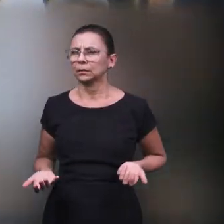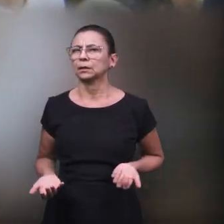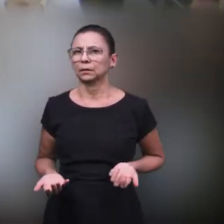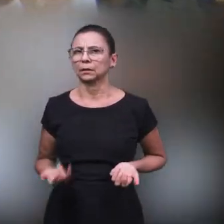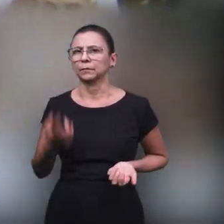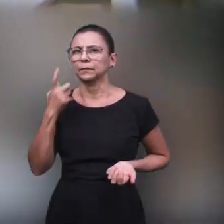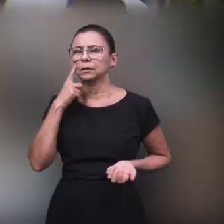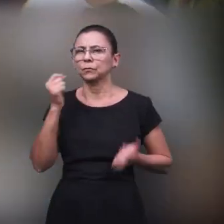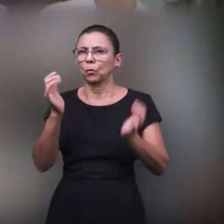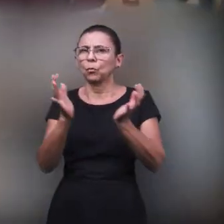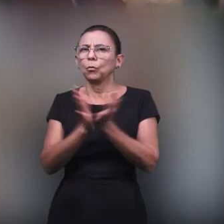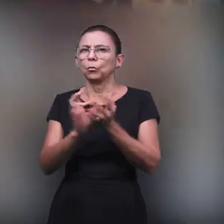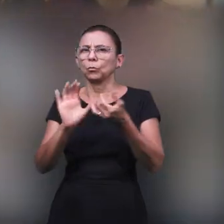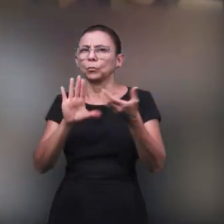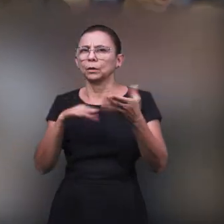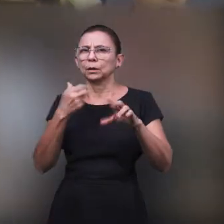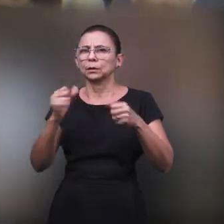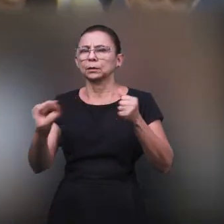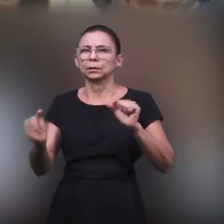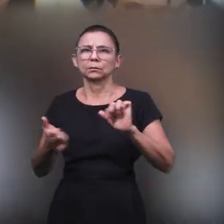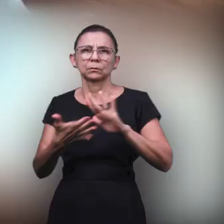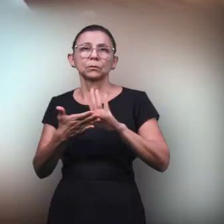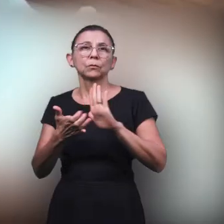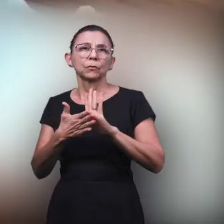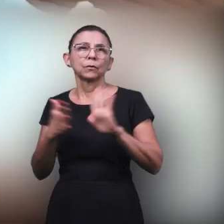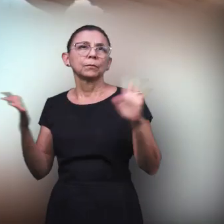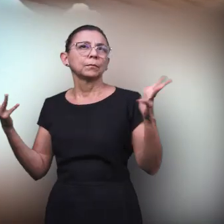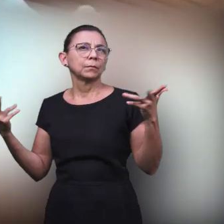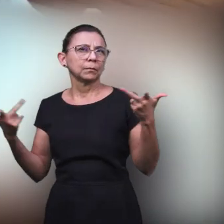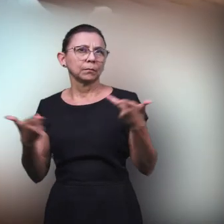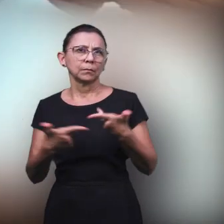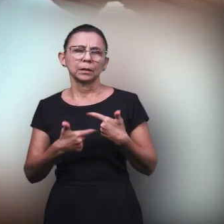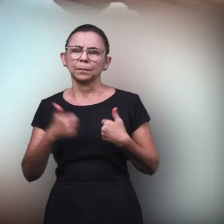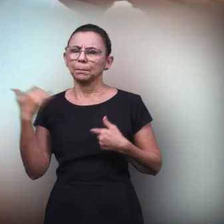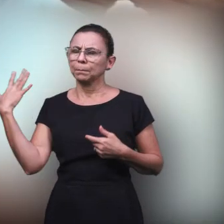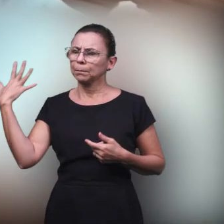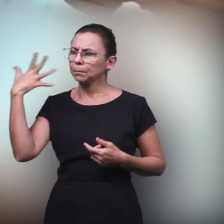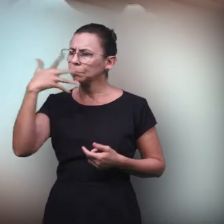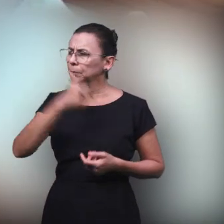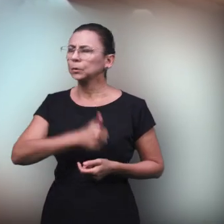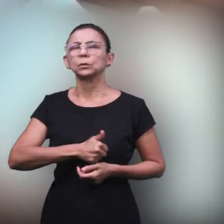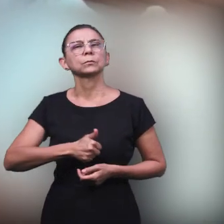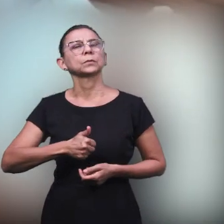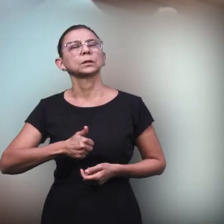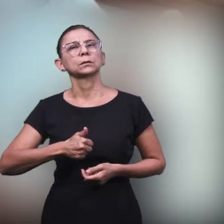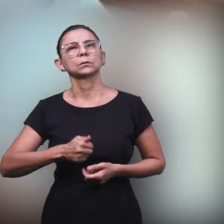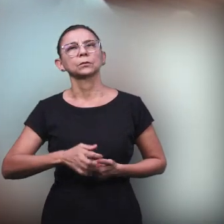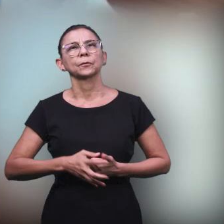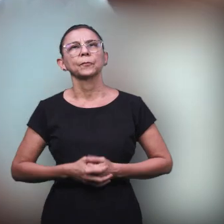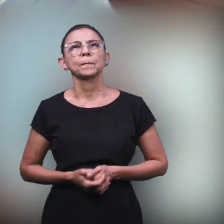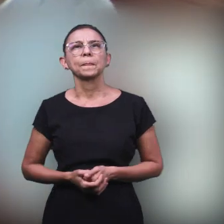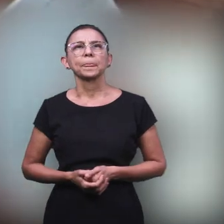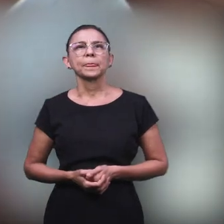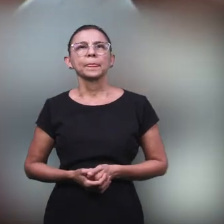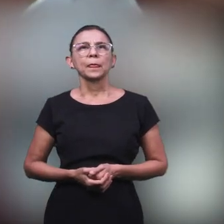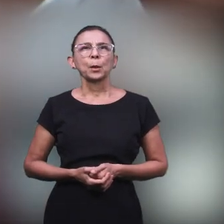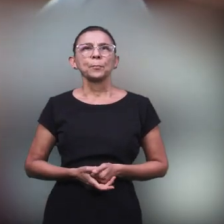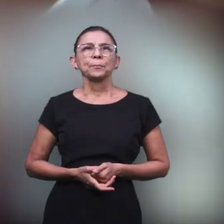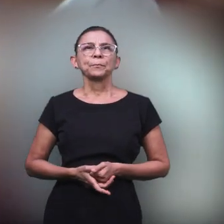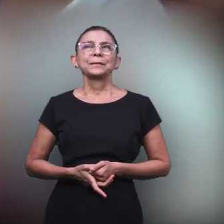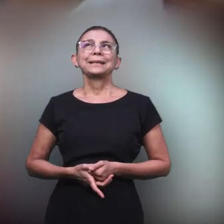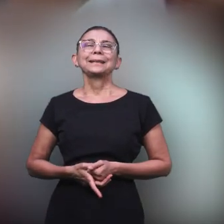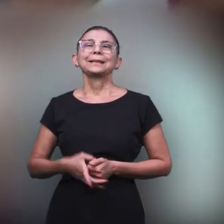tarde. Porque tem uma dinâmica, uma coisa assim muito interessante, que um pastor imprime, eu imagino que seja mesmo